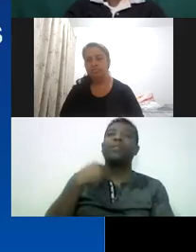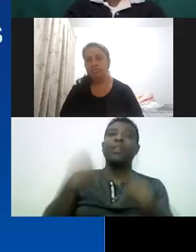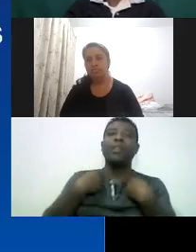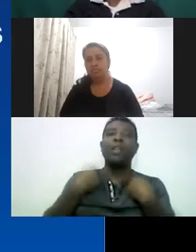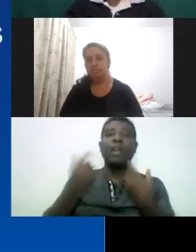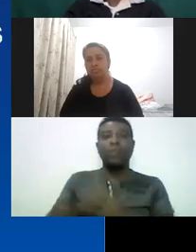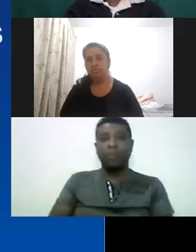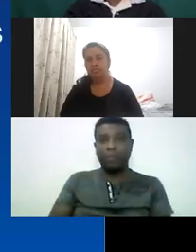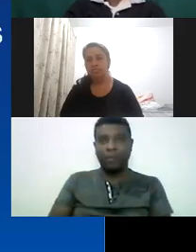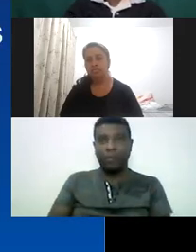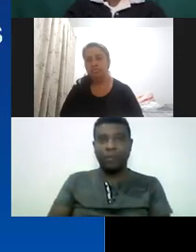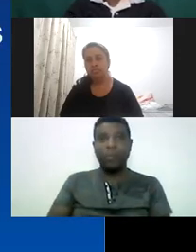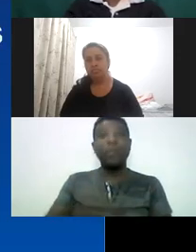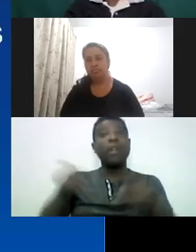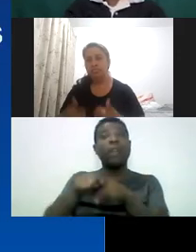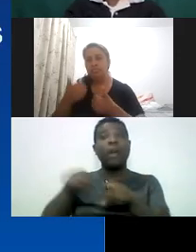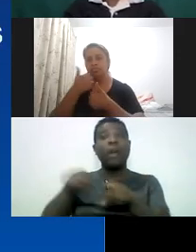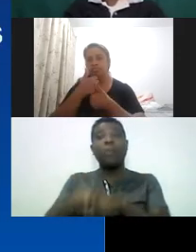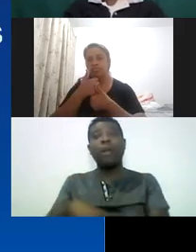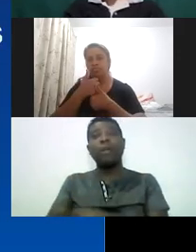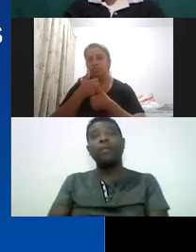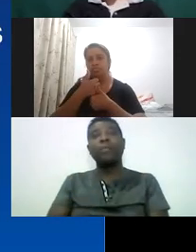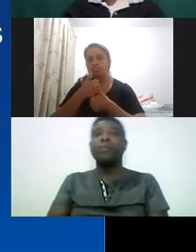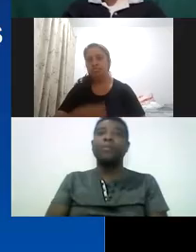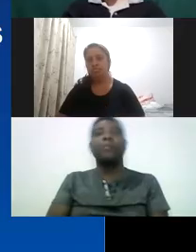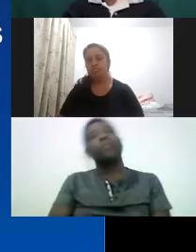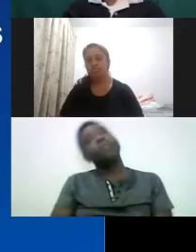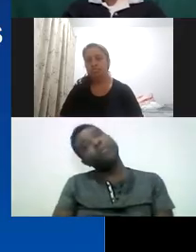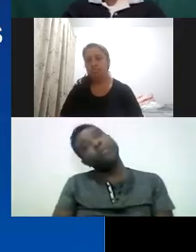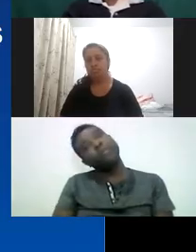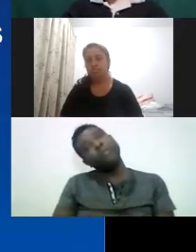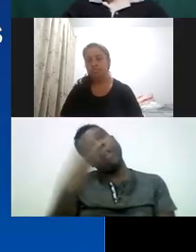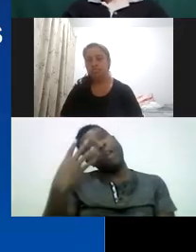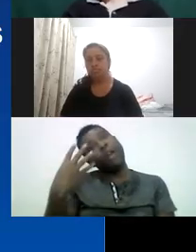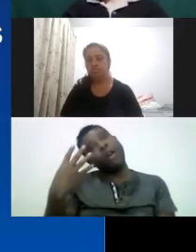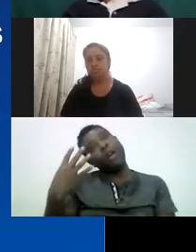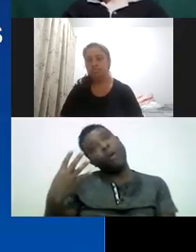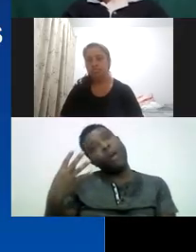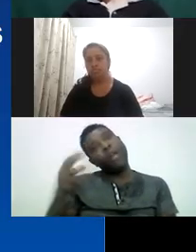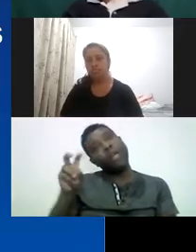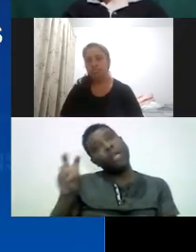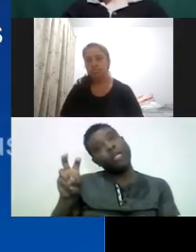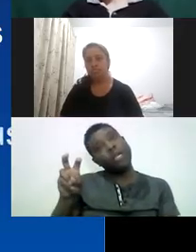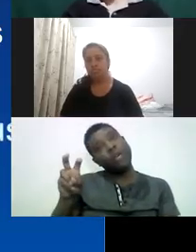torno de 45 graus, né? Não faz, C1 e C2 não faz inclinação lateral.